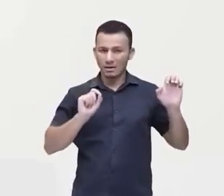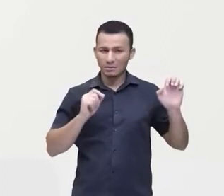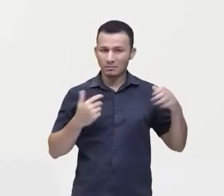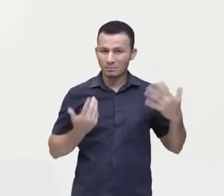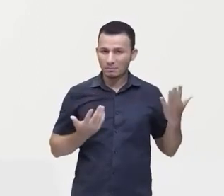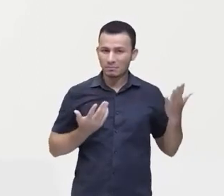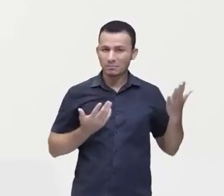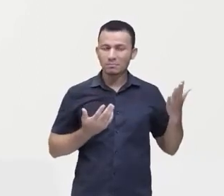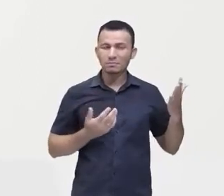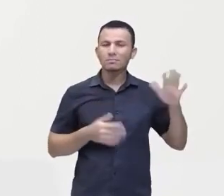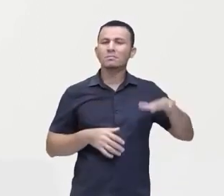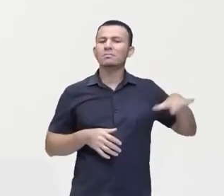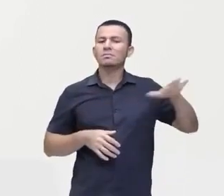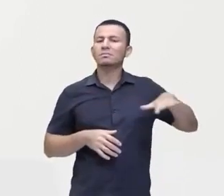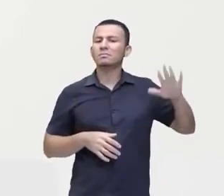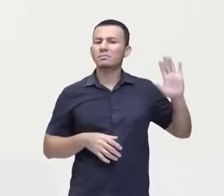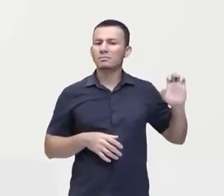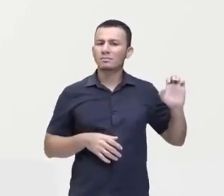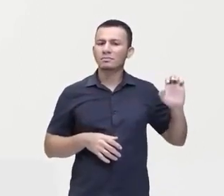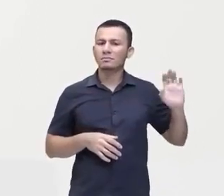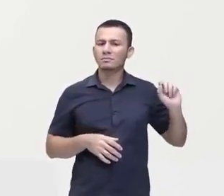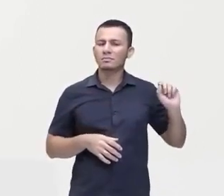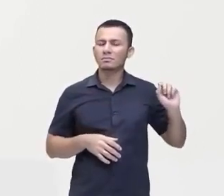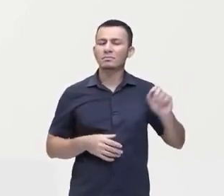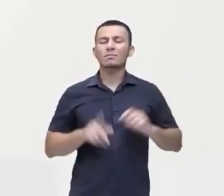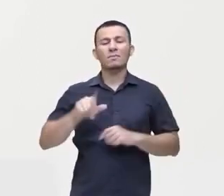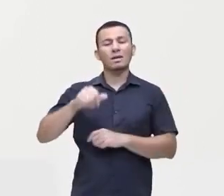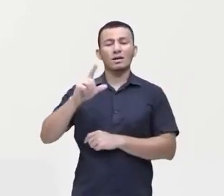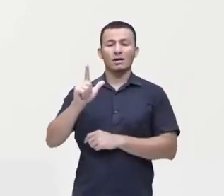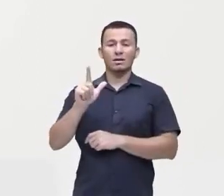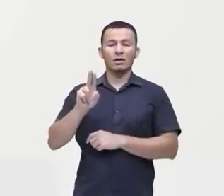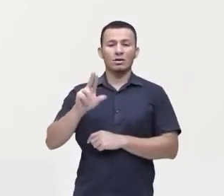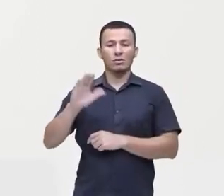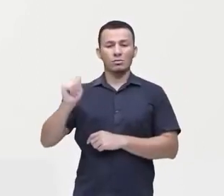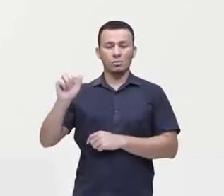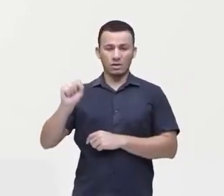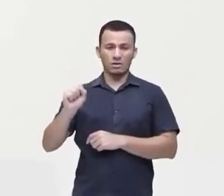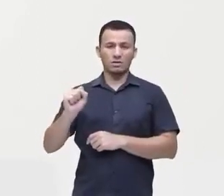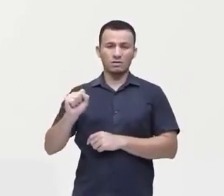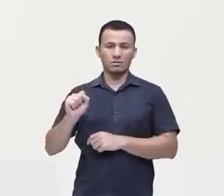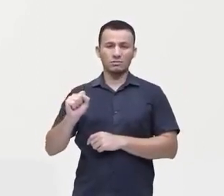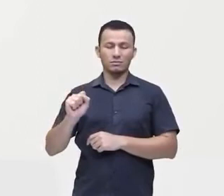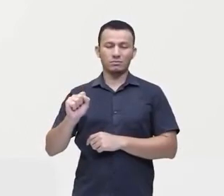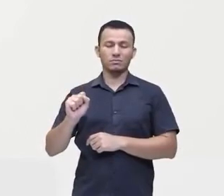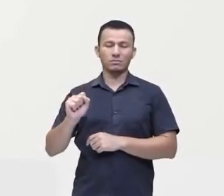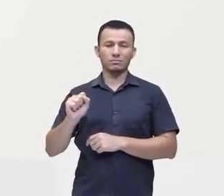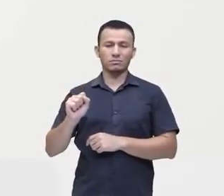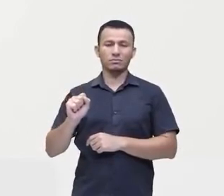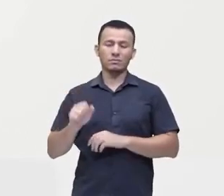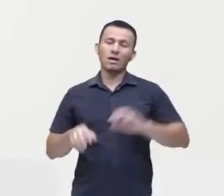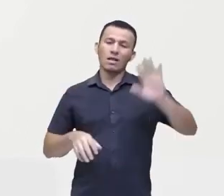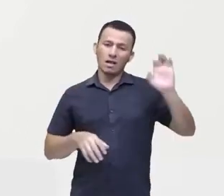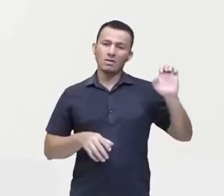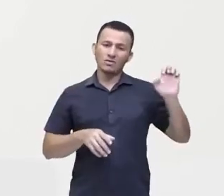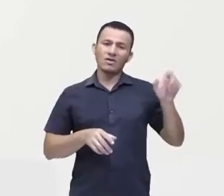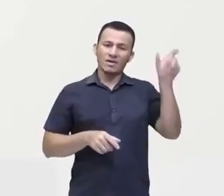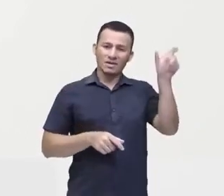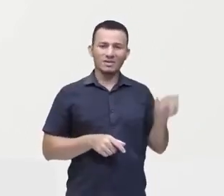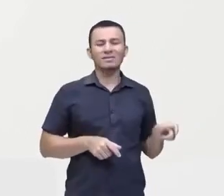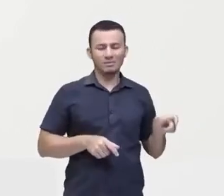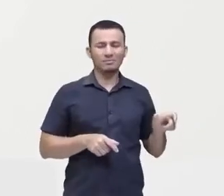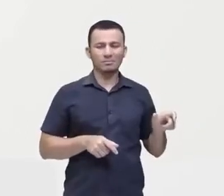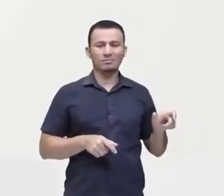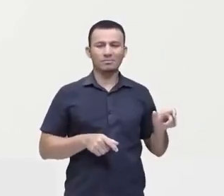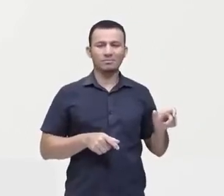Vocês sabem quem é? É o Lucas. Ó, ele está ao lado esquerdo do